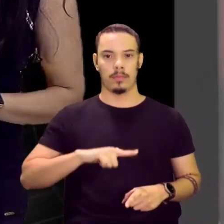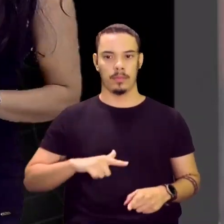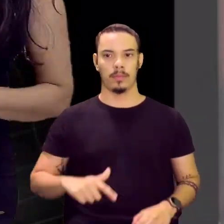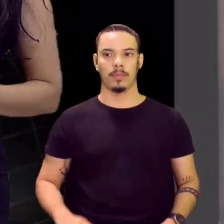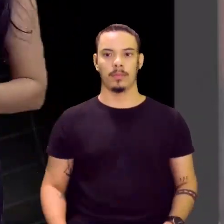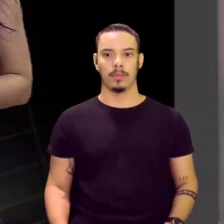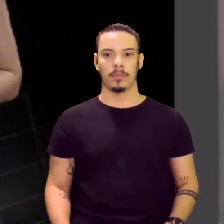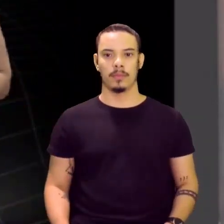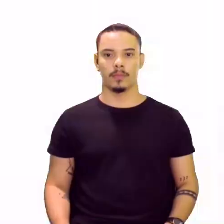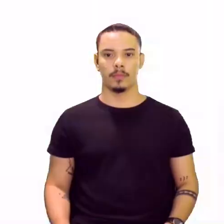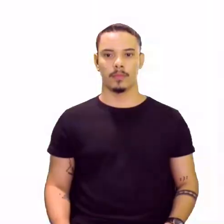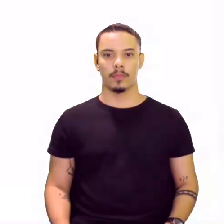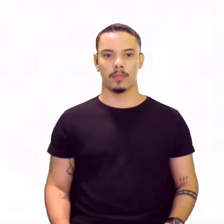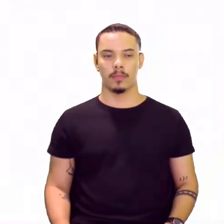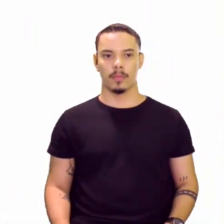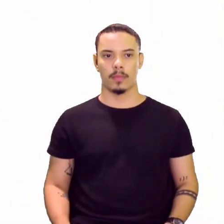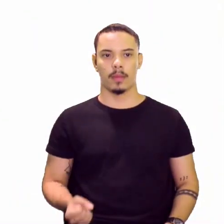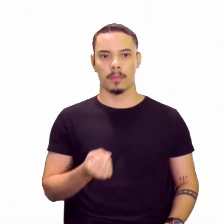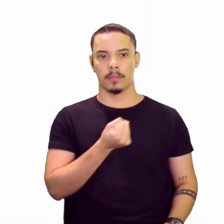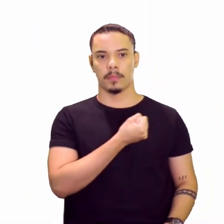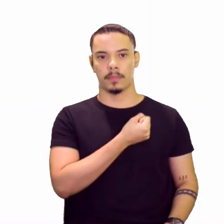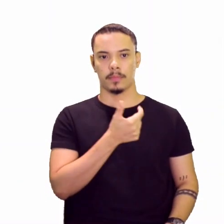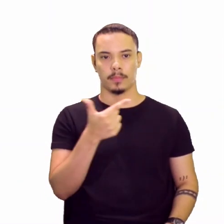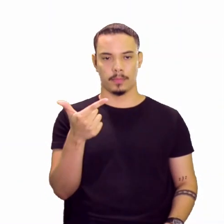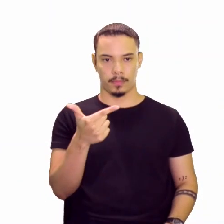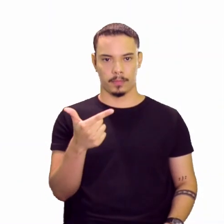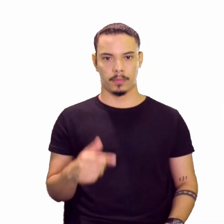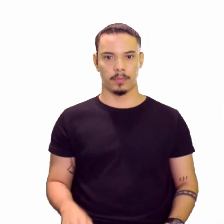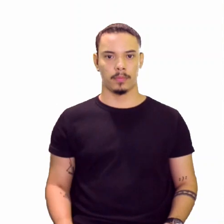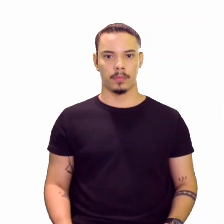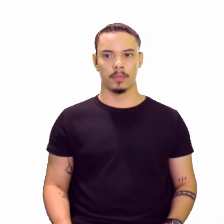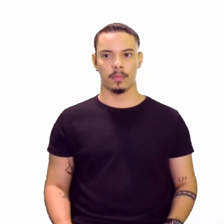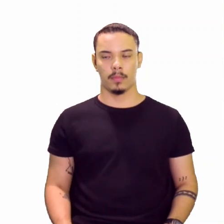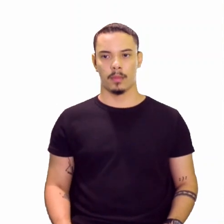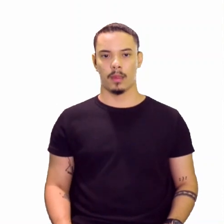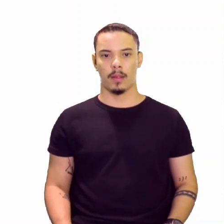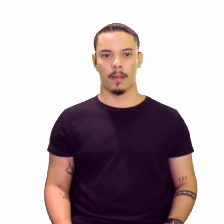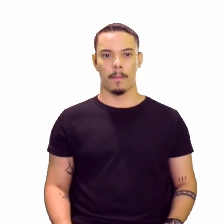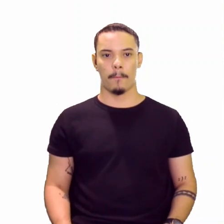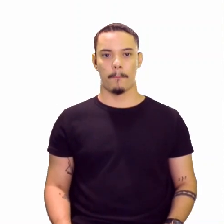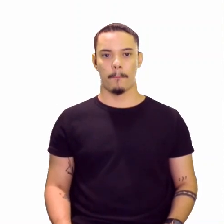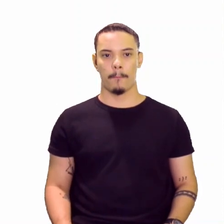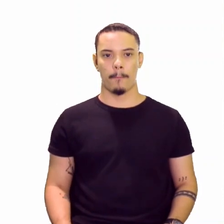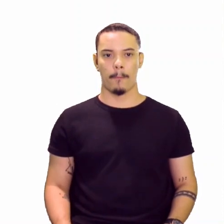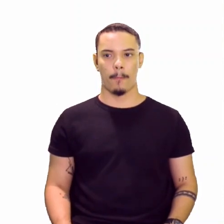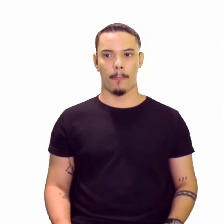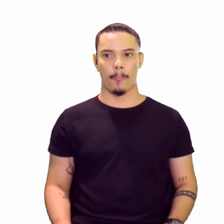vamos continuar? Questão número 2, olha lá. Olha aí.